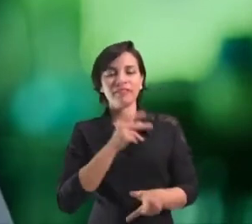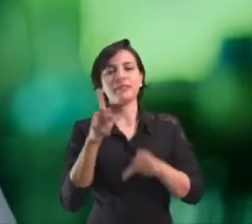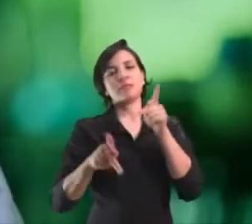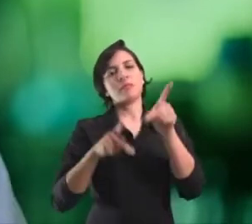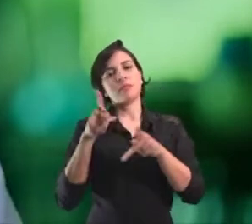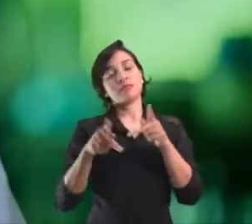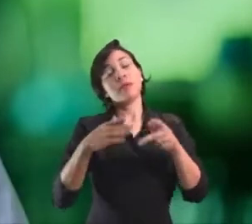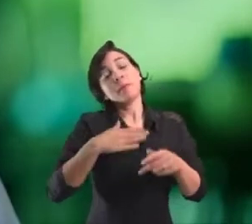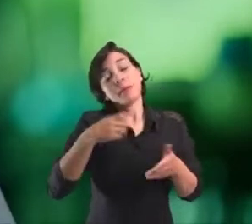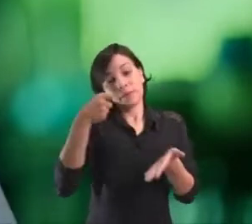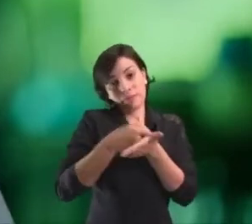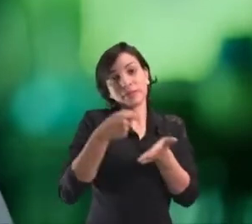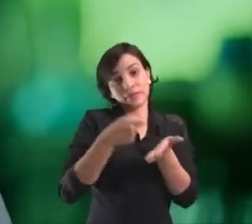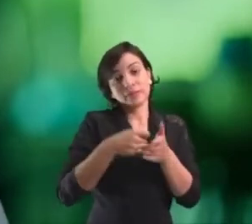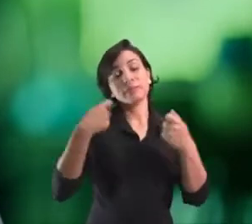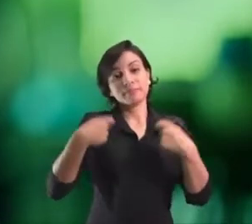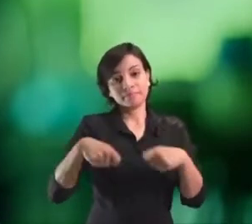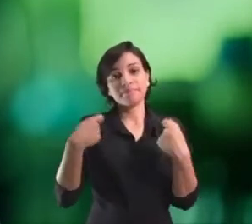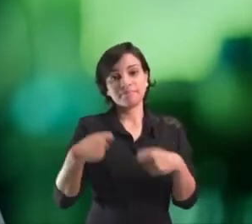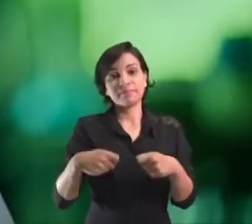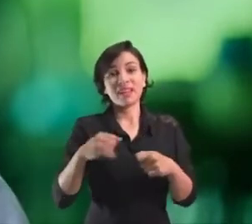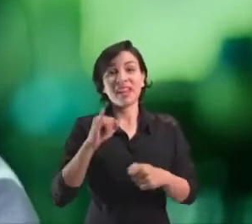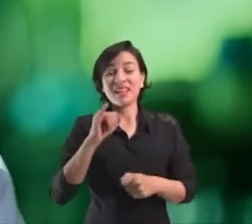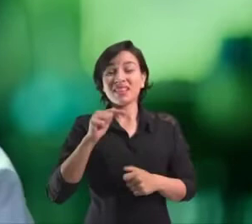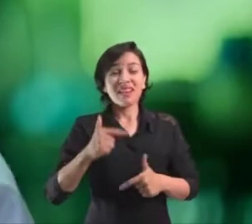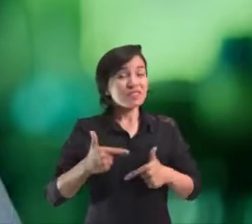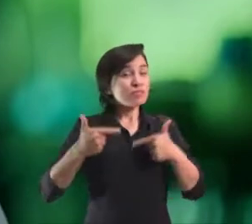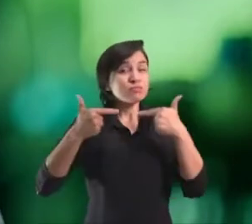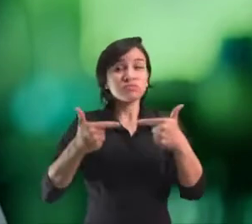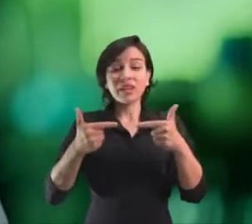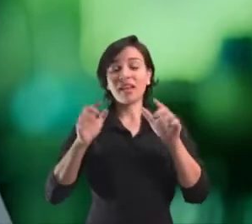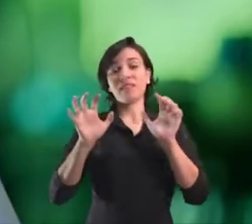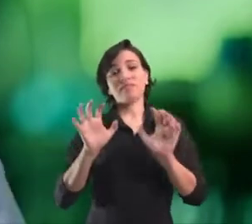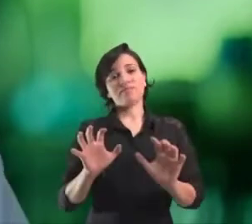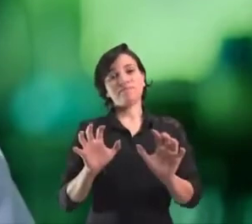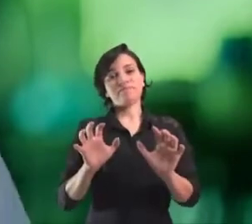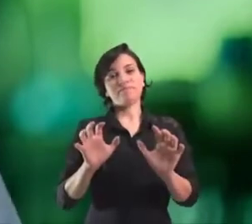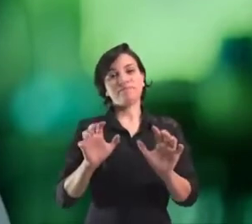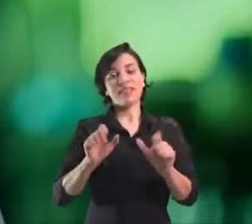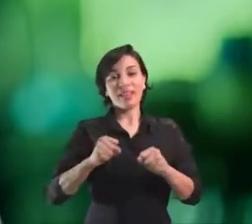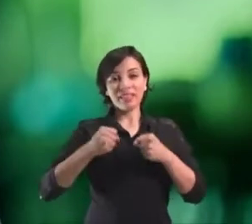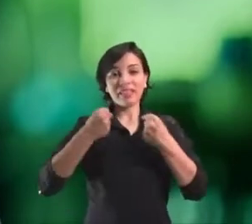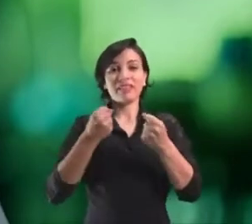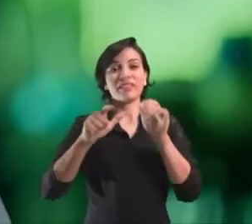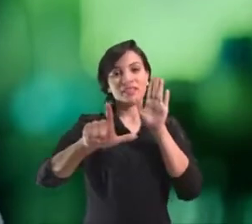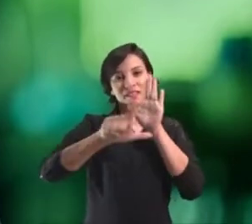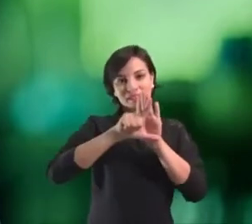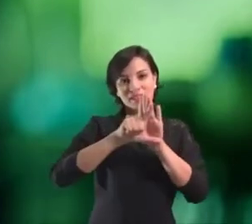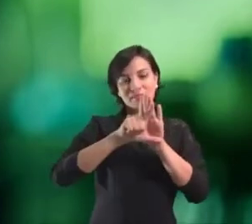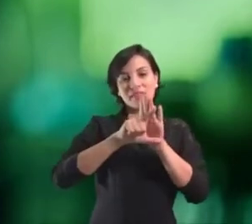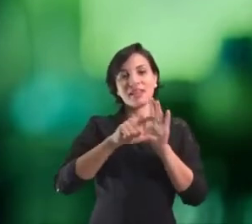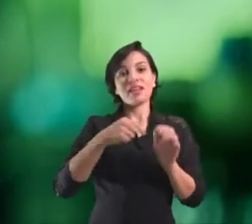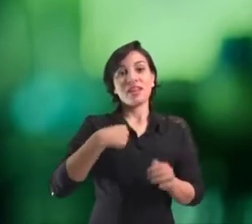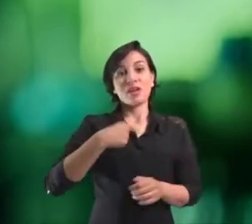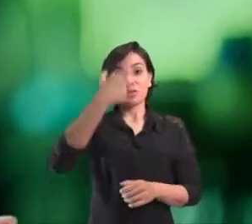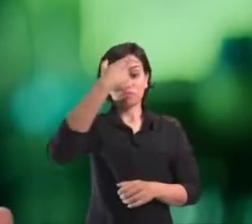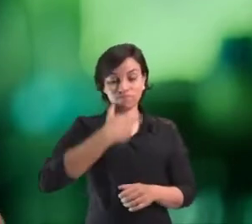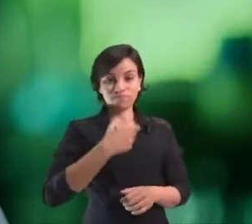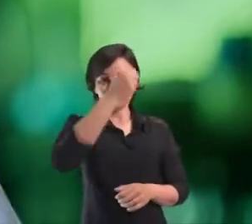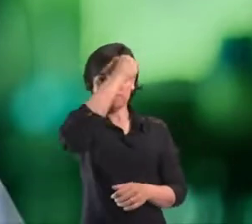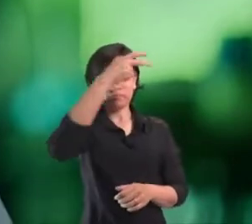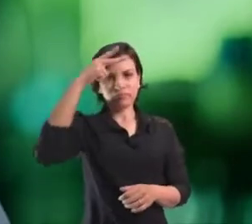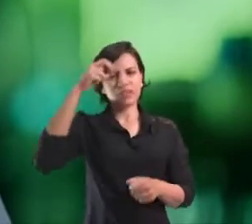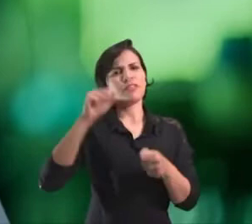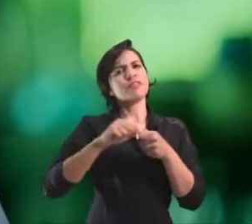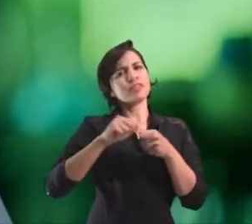cumprido. Se enfrentei tudo isso em defesa da lei, imagina o que posso fazer como prefeito. Mas